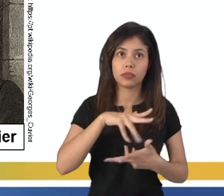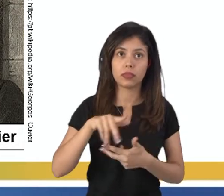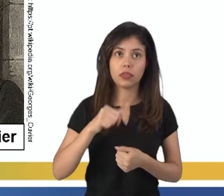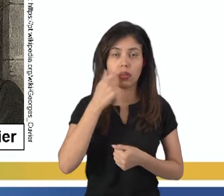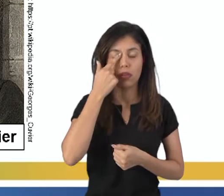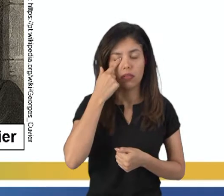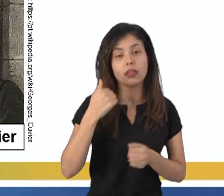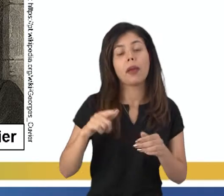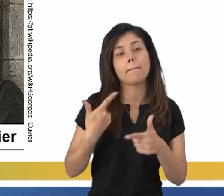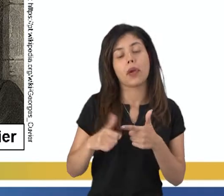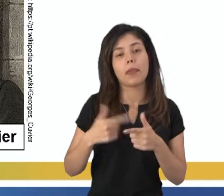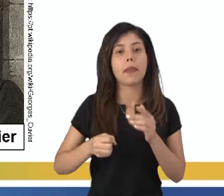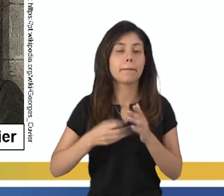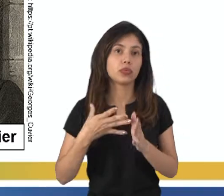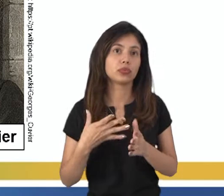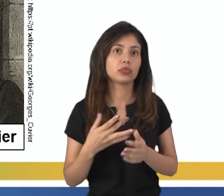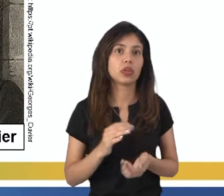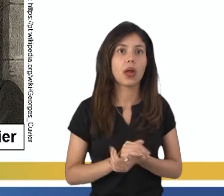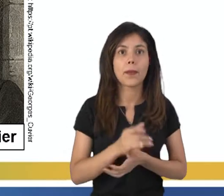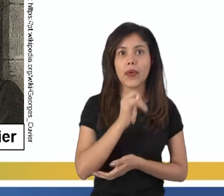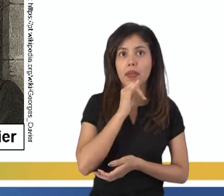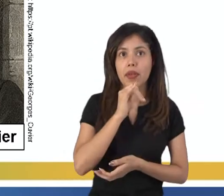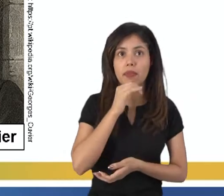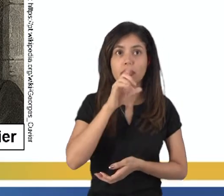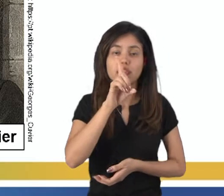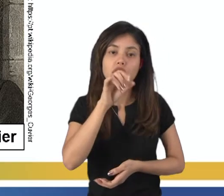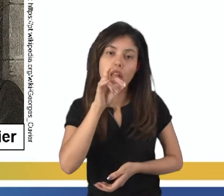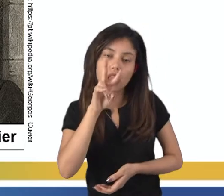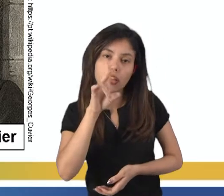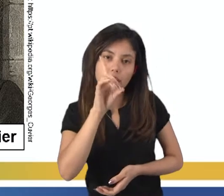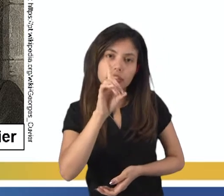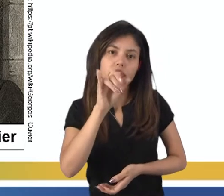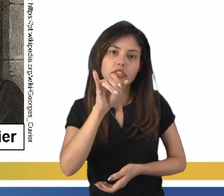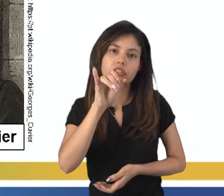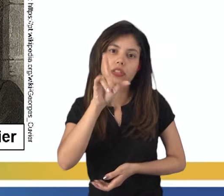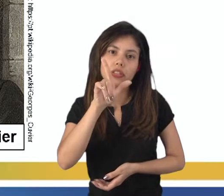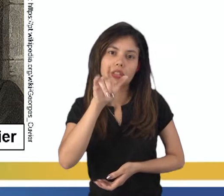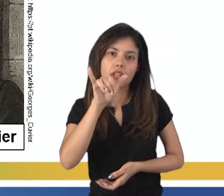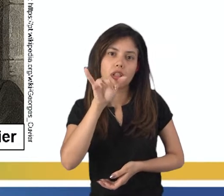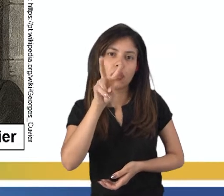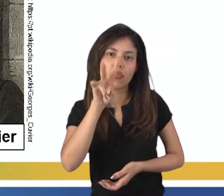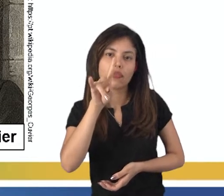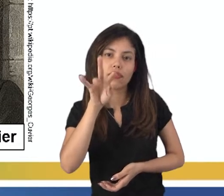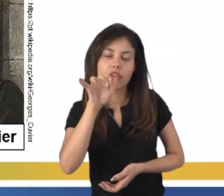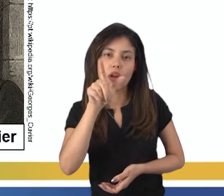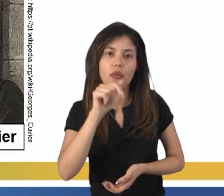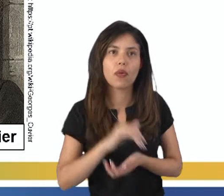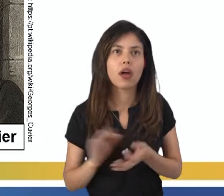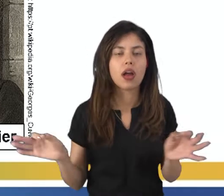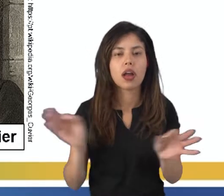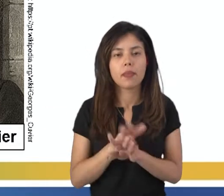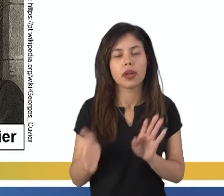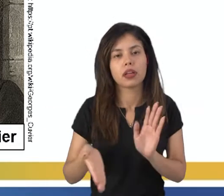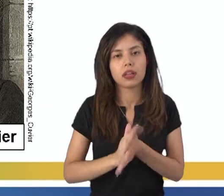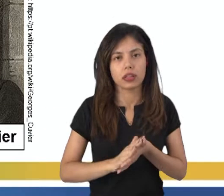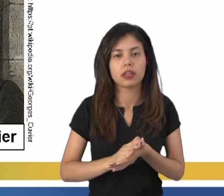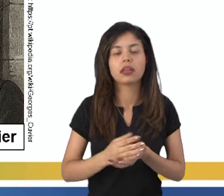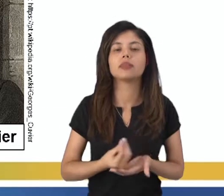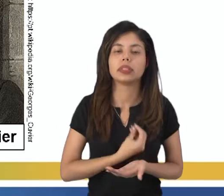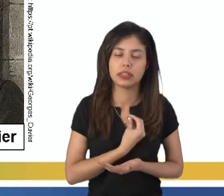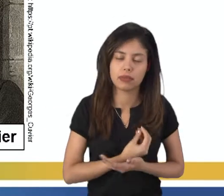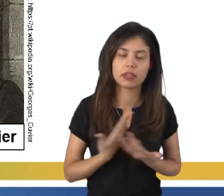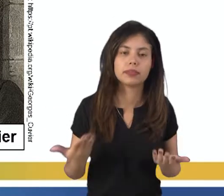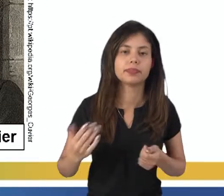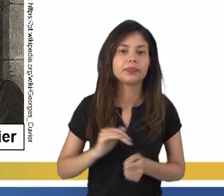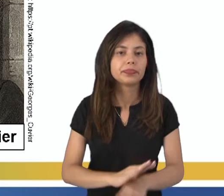determinadas catástrofes, entre elas o dilúvio. E aí, quando algumas espécies eram extintas, outras acabavam sendo preservadas. E